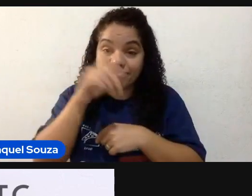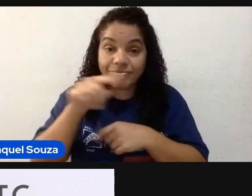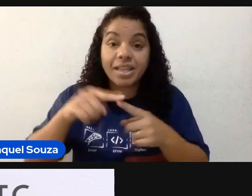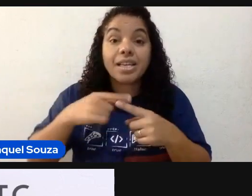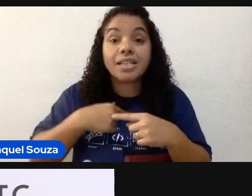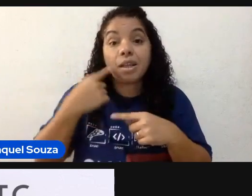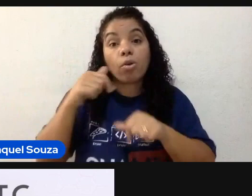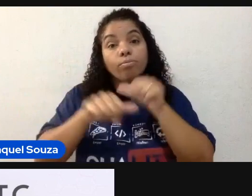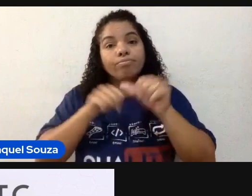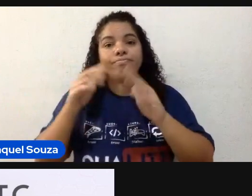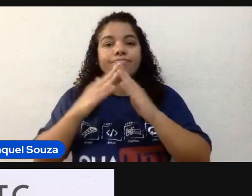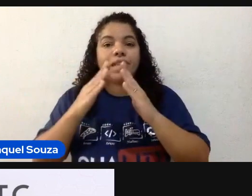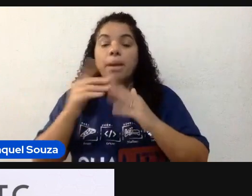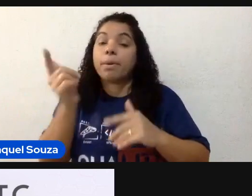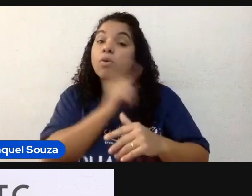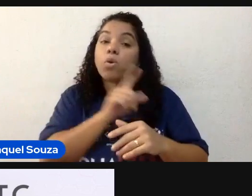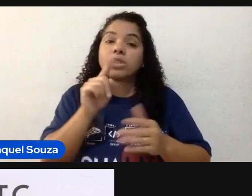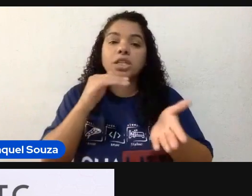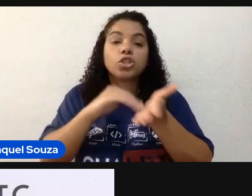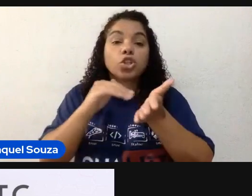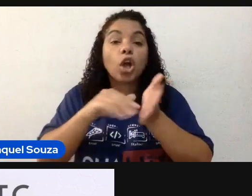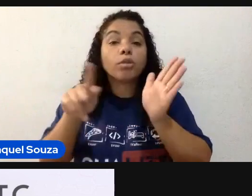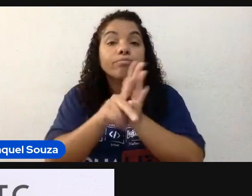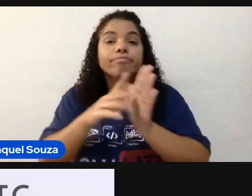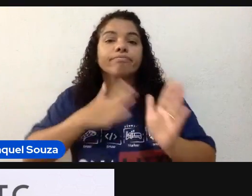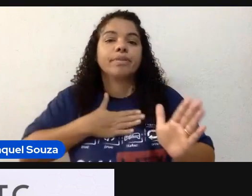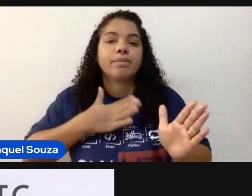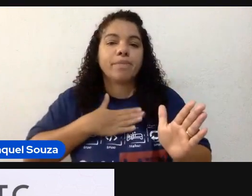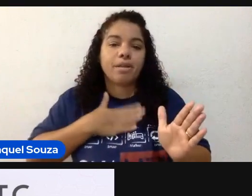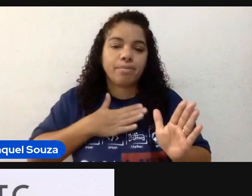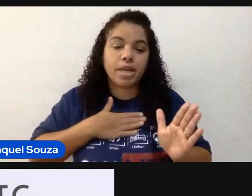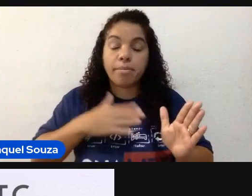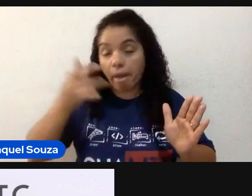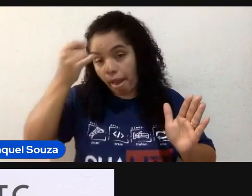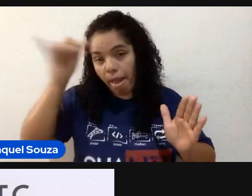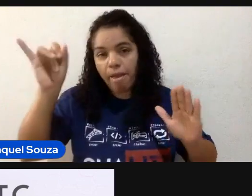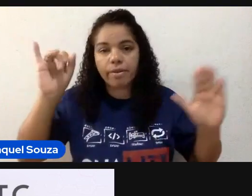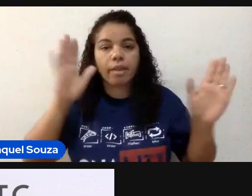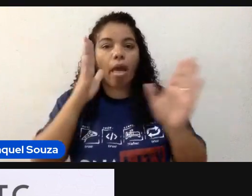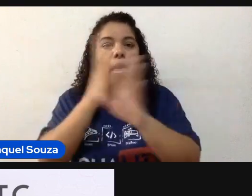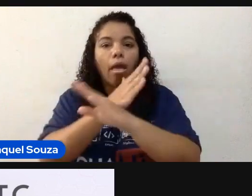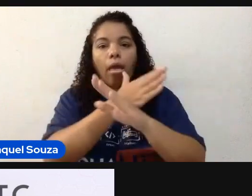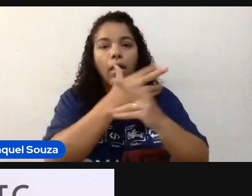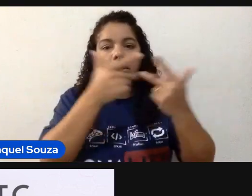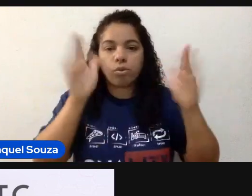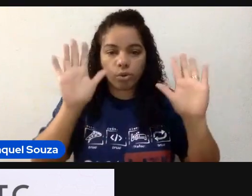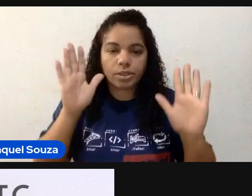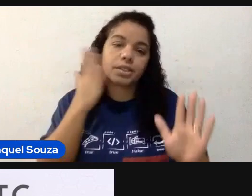isso para poder ter um escritório só para mim ficar livre de distrações.